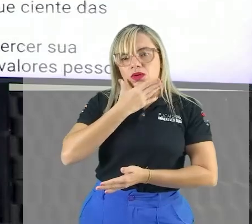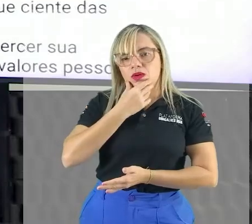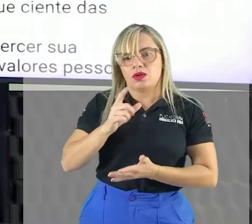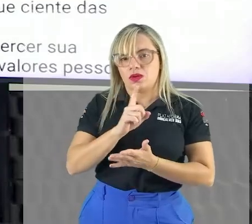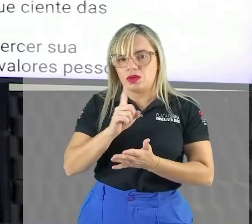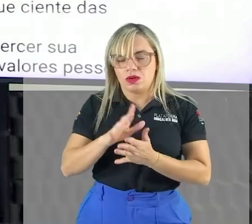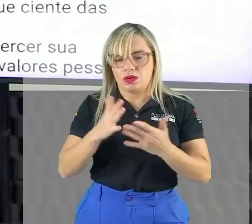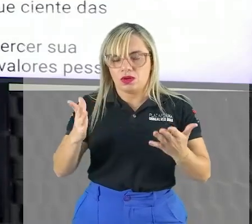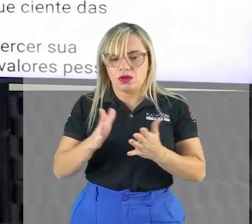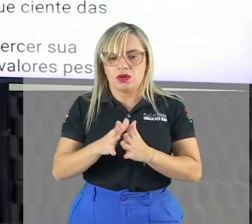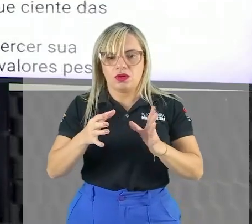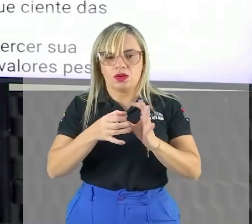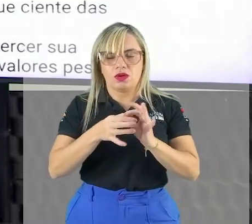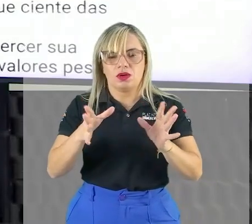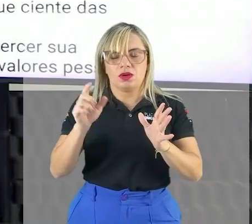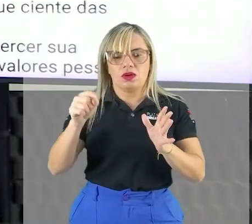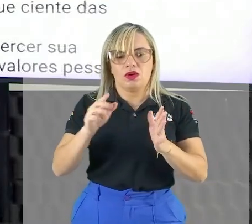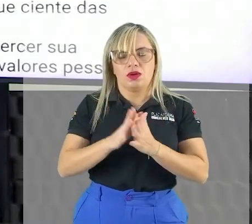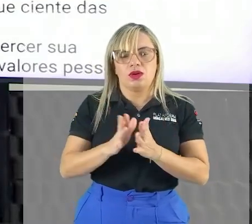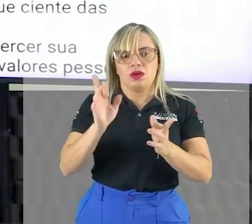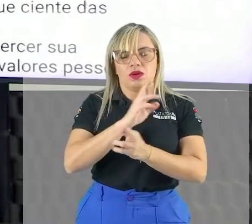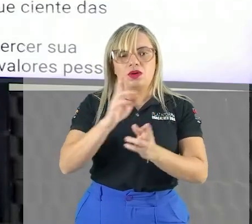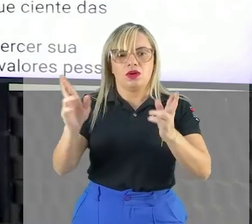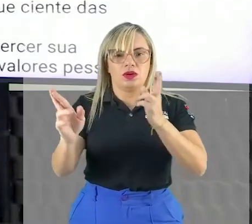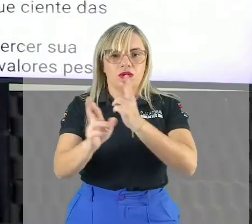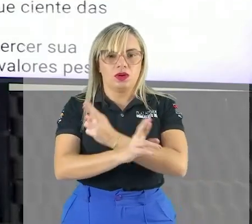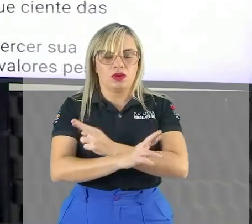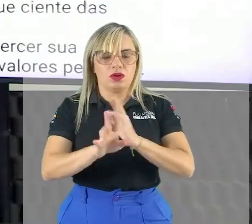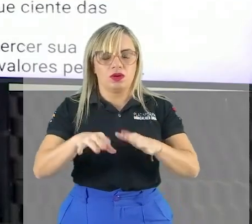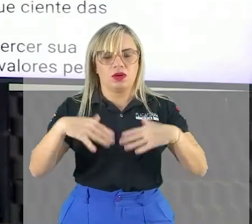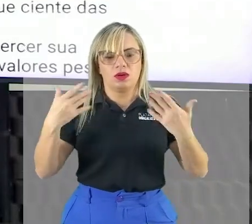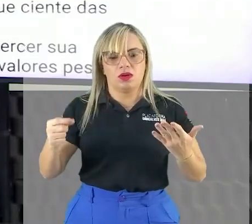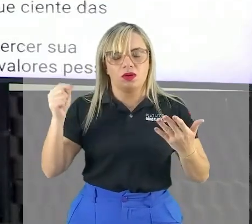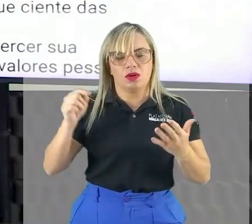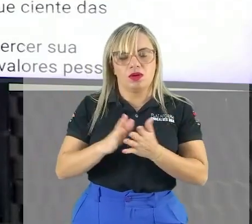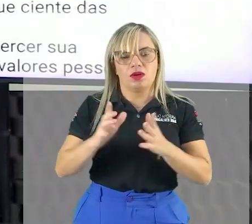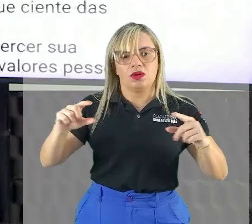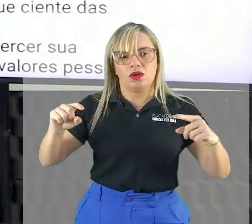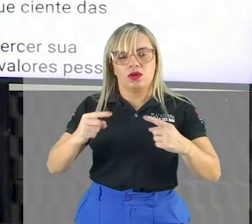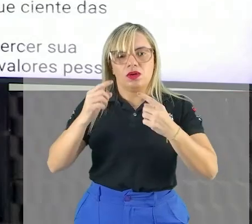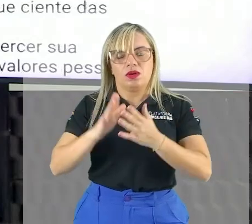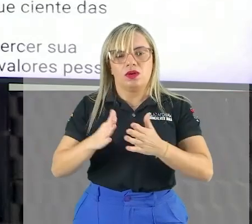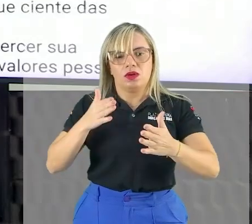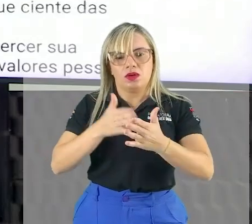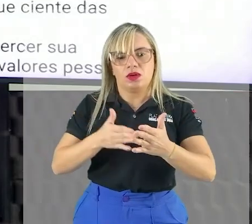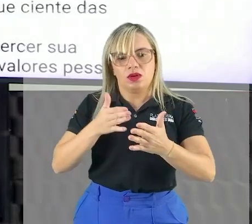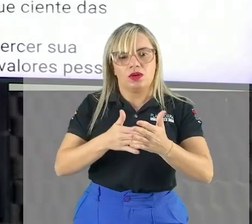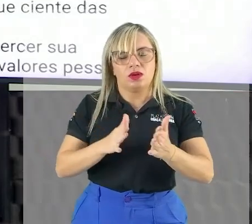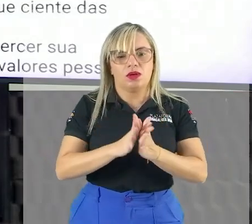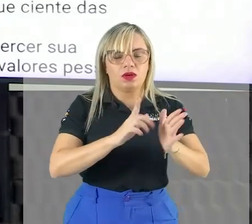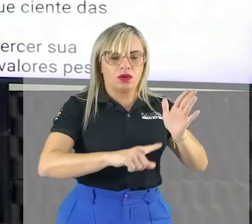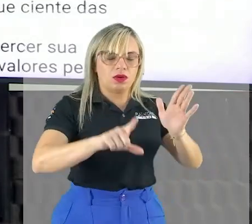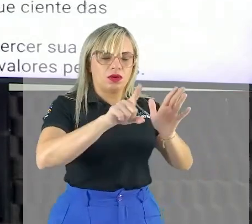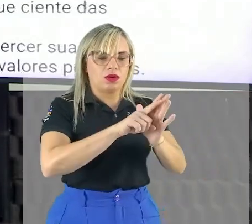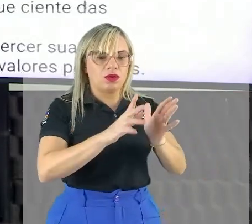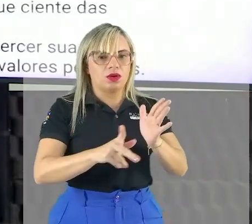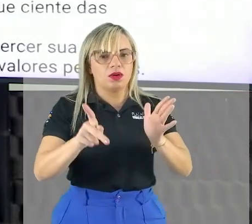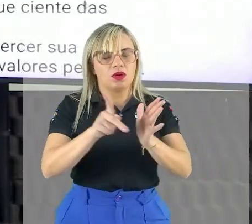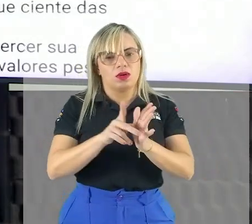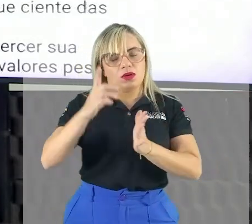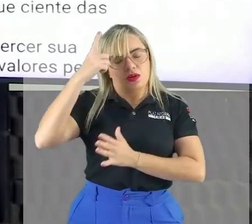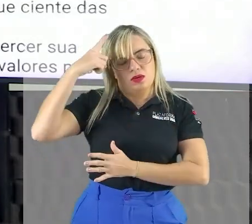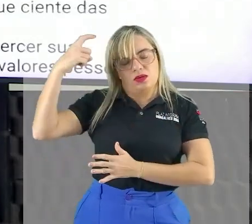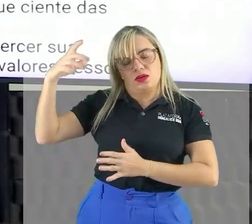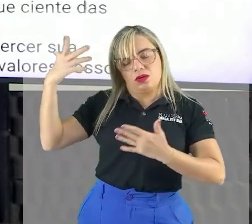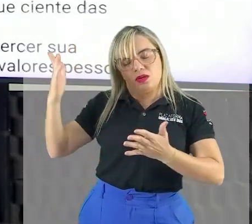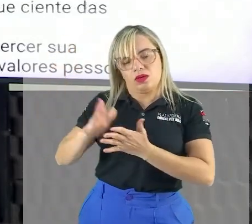entender. Essa liberdade, ela é, de uma certa maneira, confrontada e limitada por leis que os próprios homens criaram. Porque ele